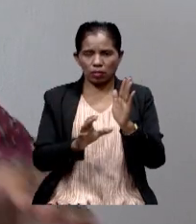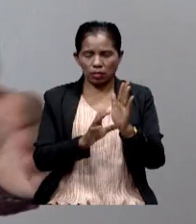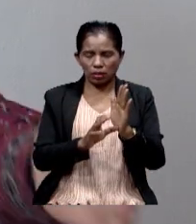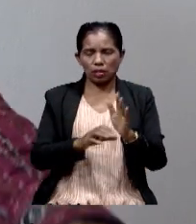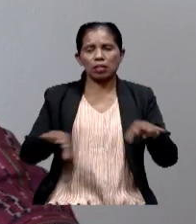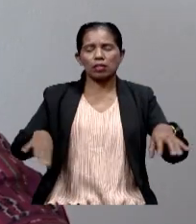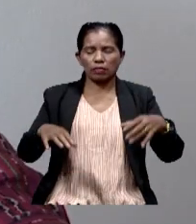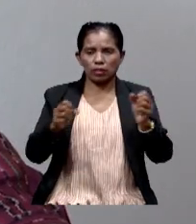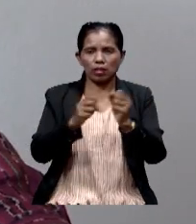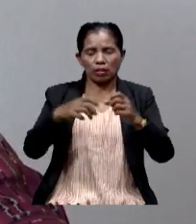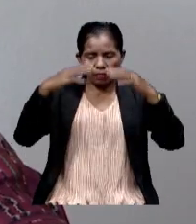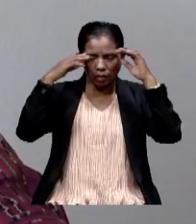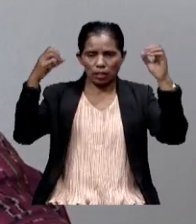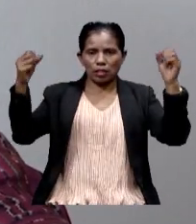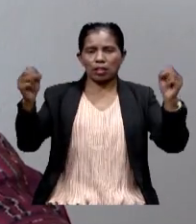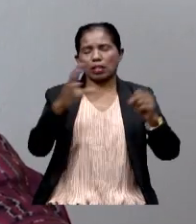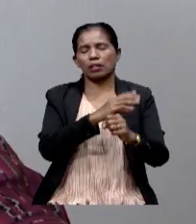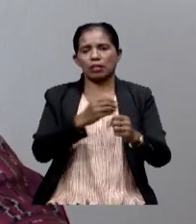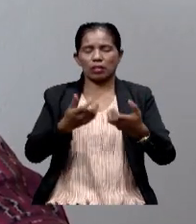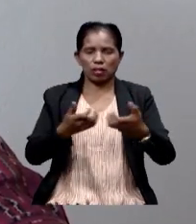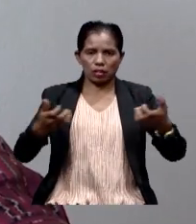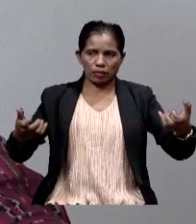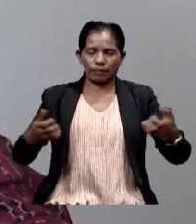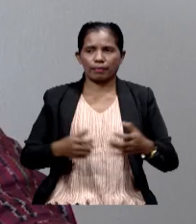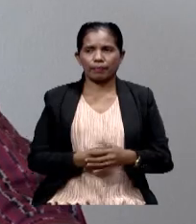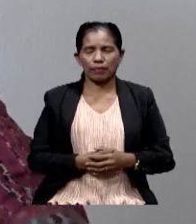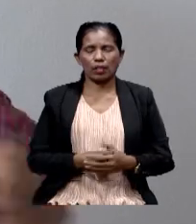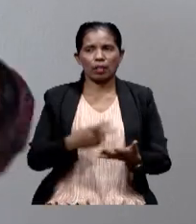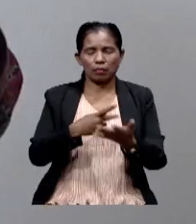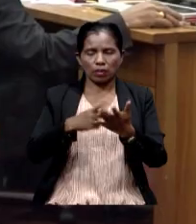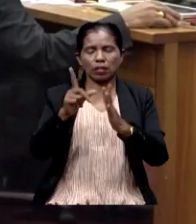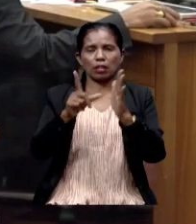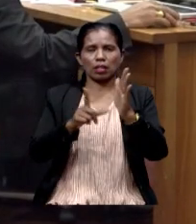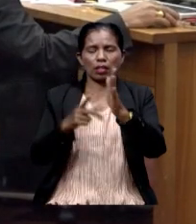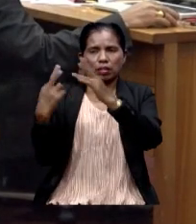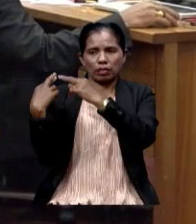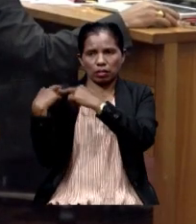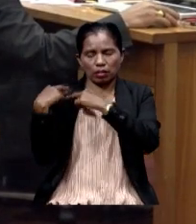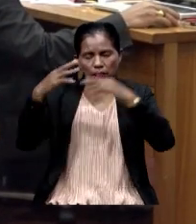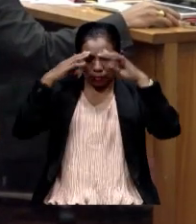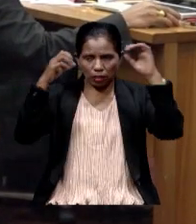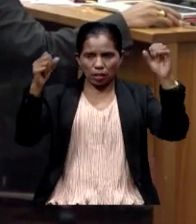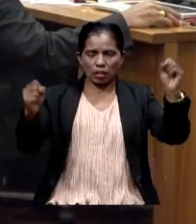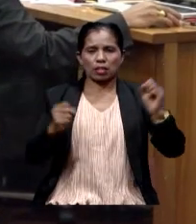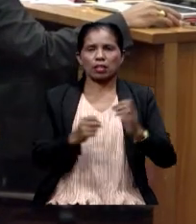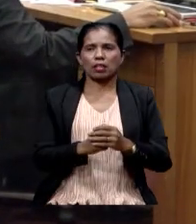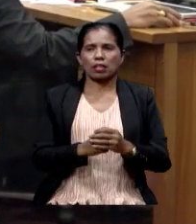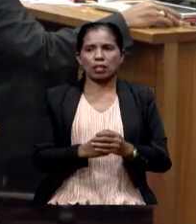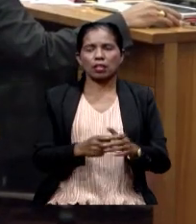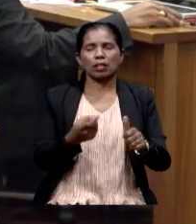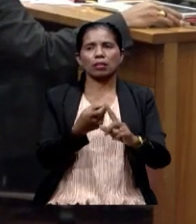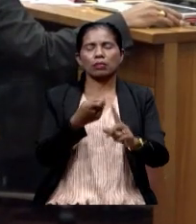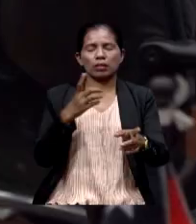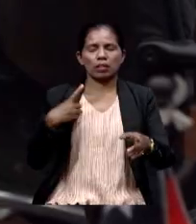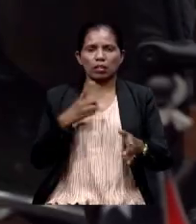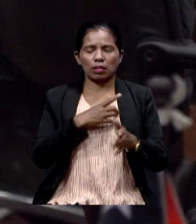sistema semipresidencial, no separação poderes. Projeto lei responsabilidade para Presidente da República, né? Inicia o